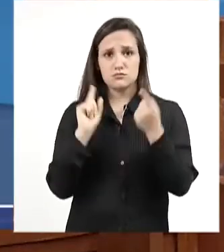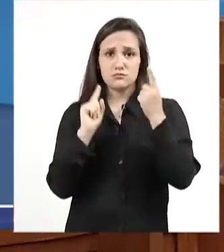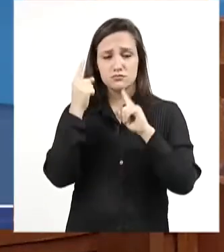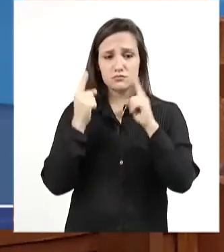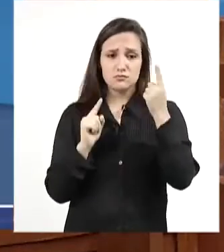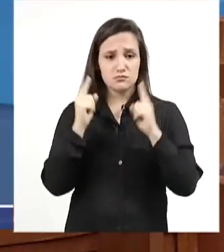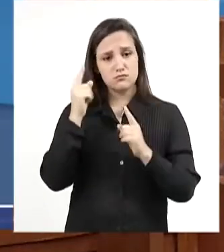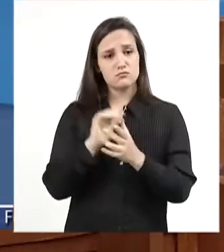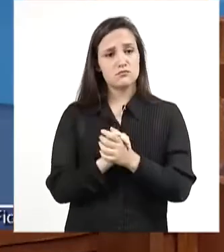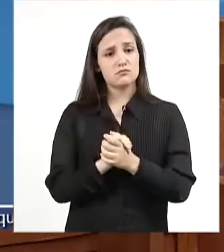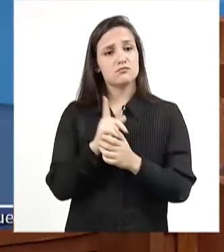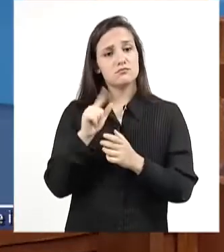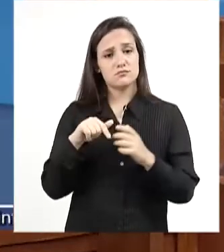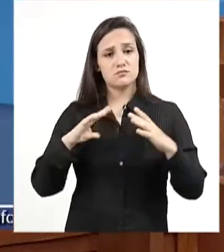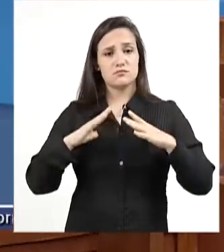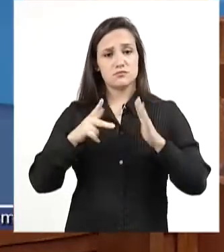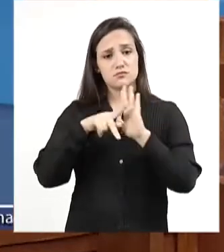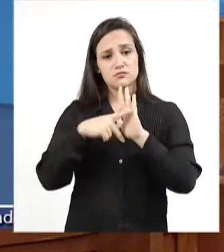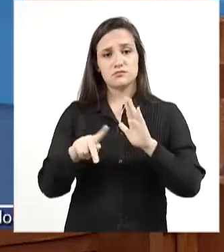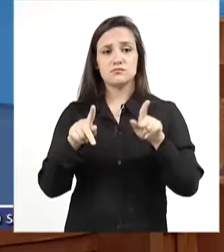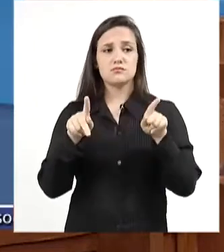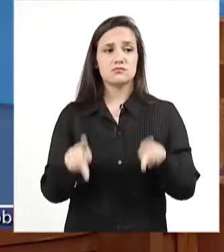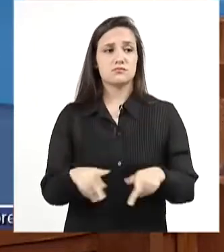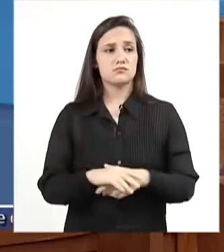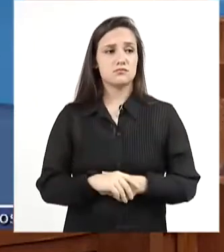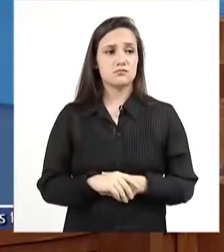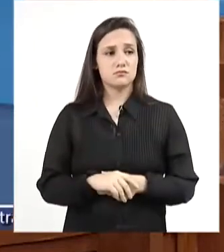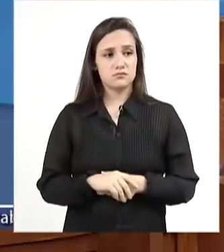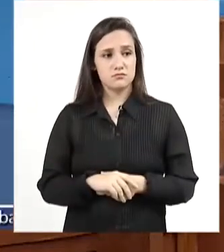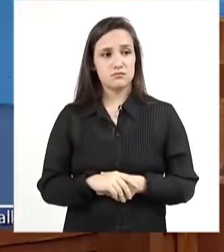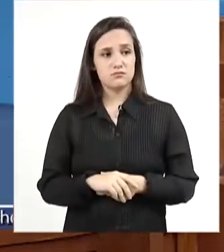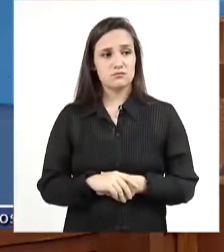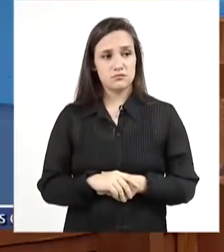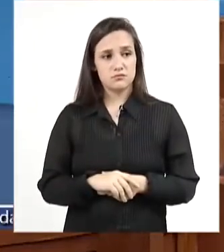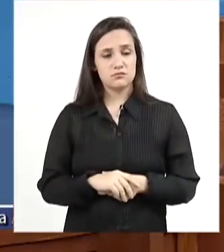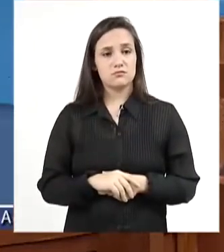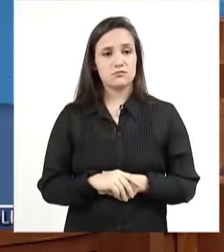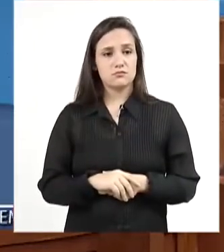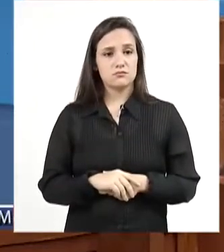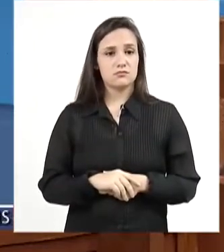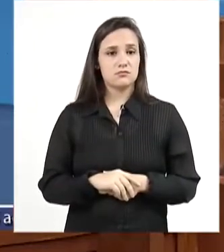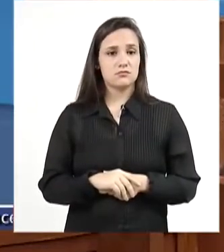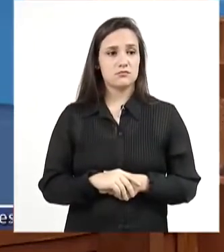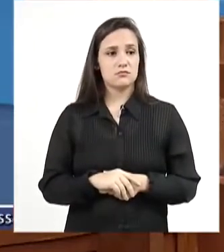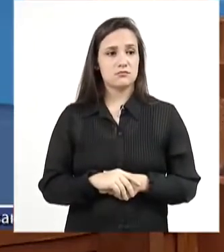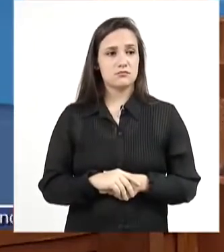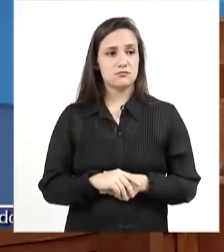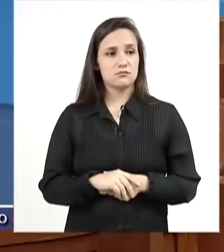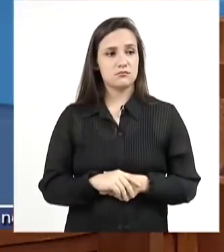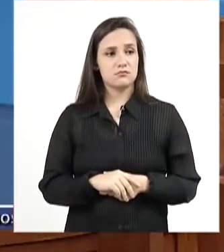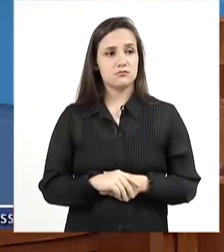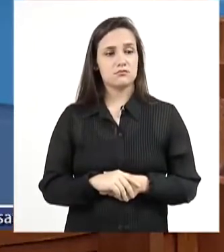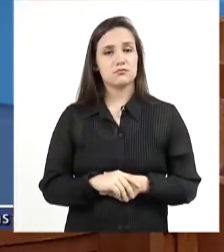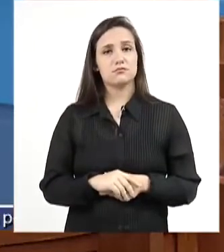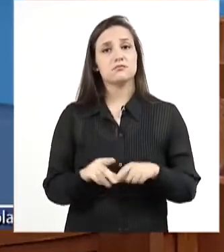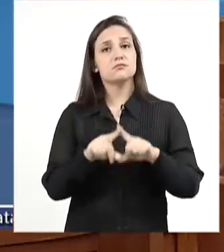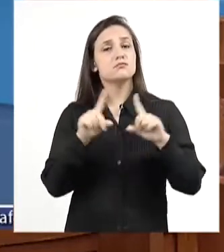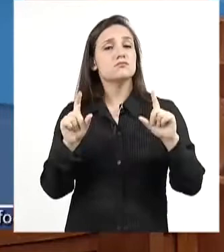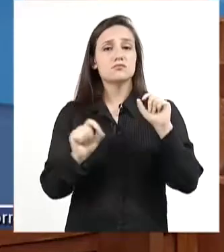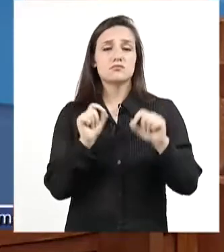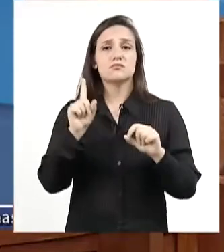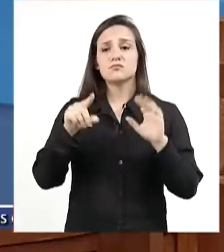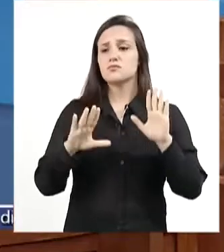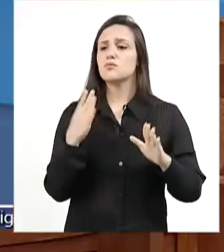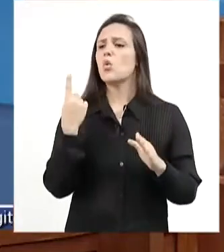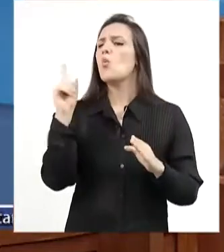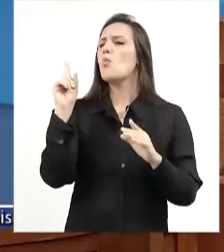tem essa festa popular. E eu disse que, por conta de algumas pessoas, acaba desmaculando a imagem de